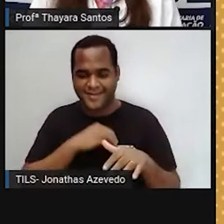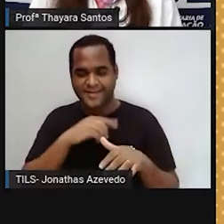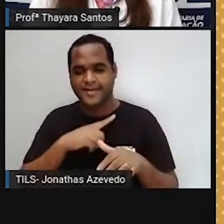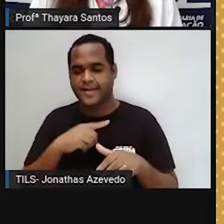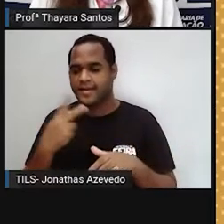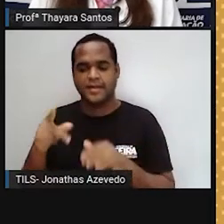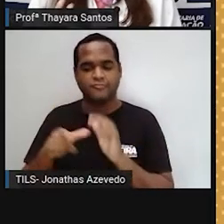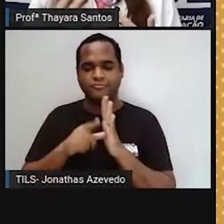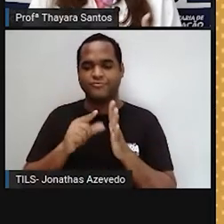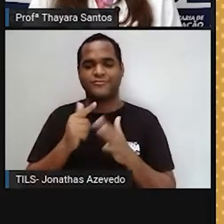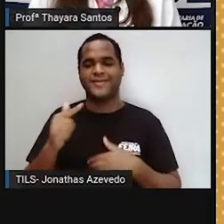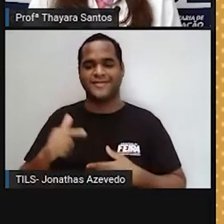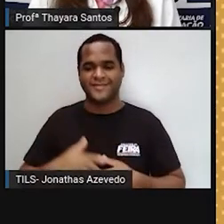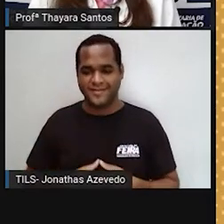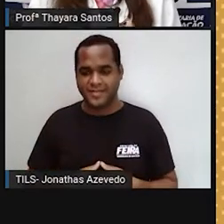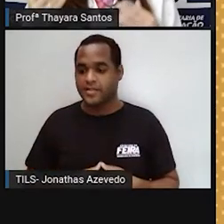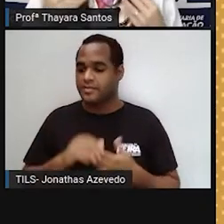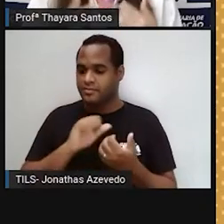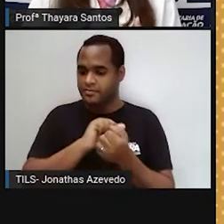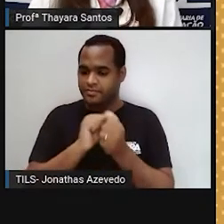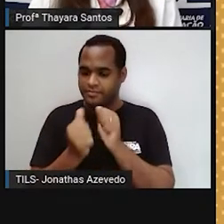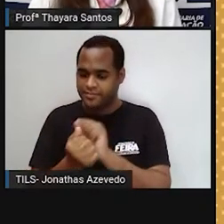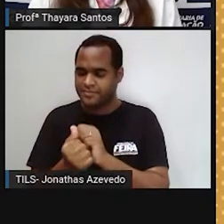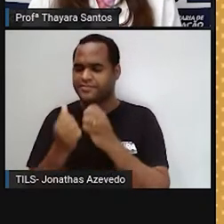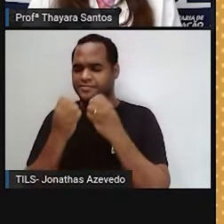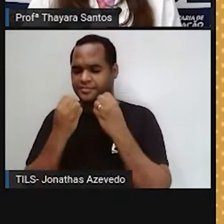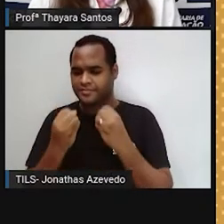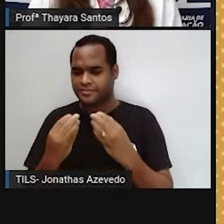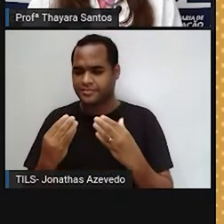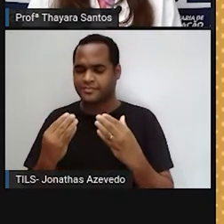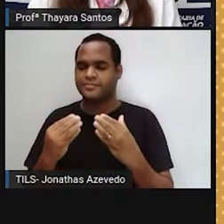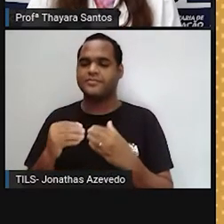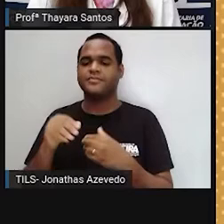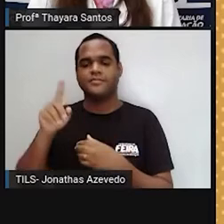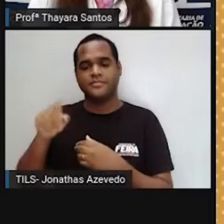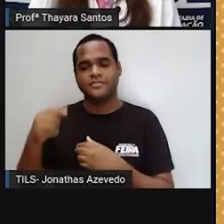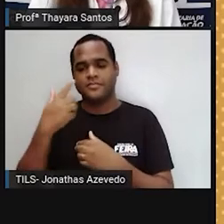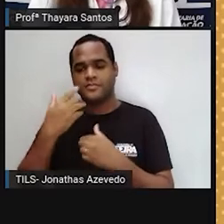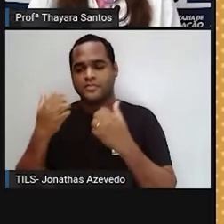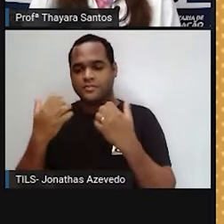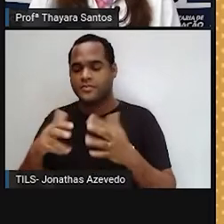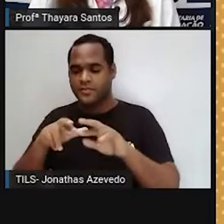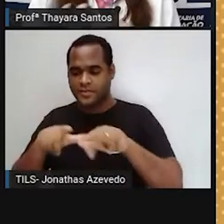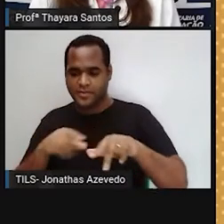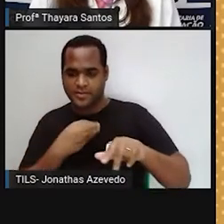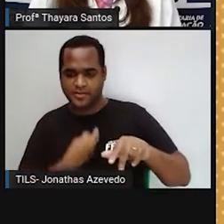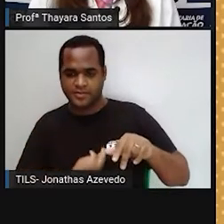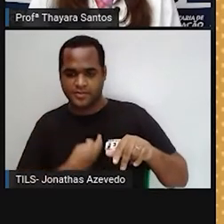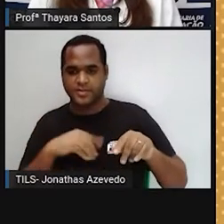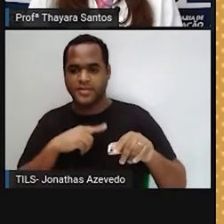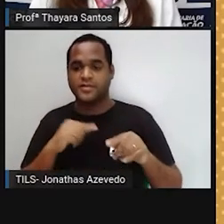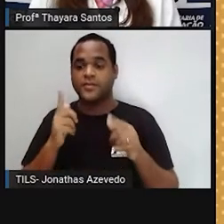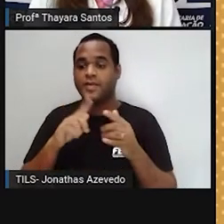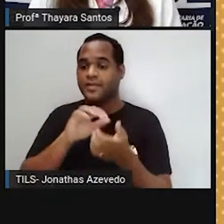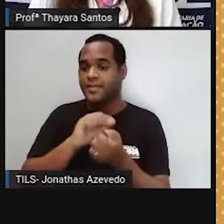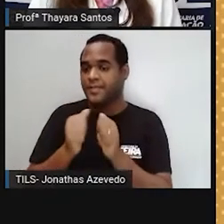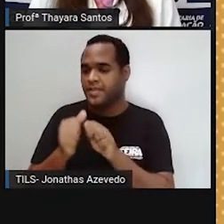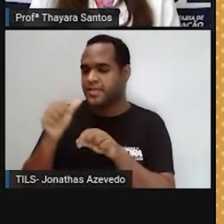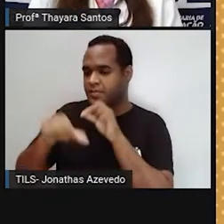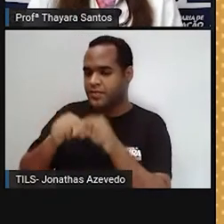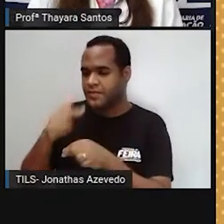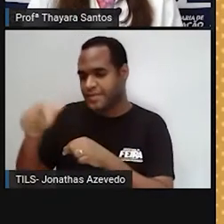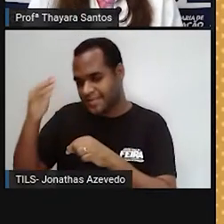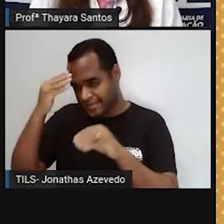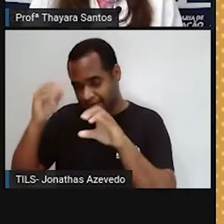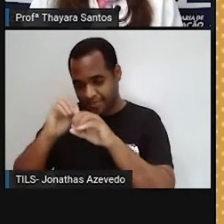não tivessem. Então, essa adaptação é uma vantagem ali para aqueles organismos que possuem essas mudanças, essas alterações. E a gente vai entender